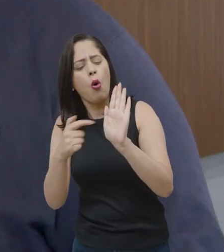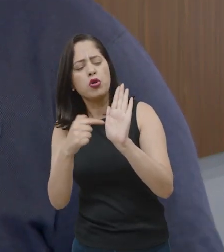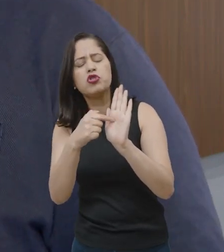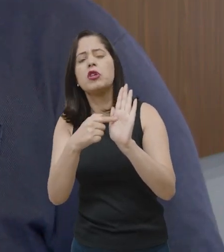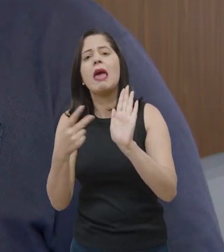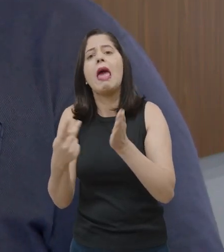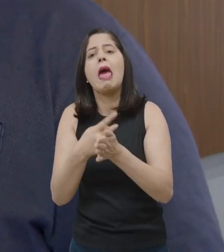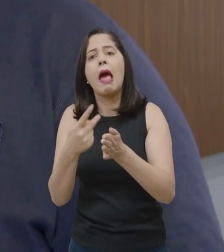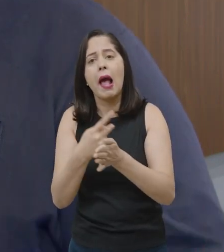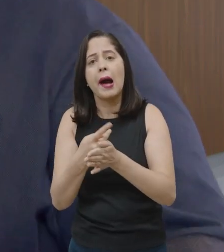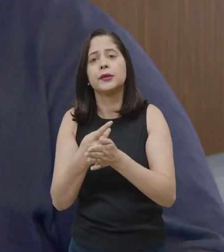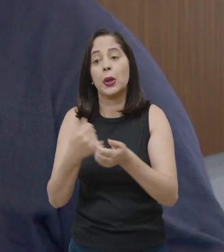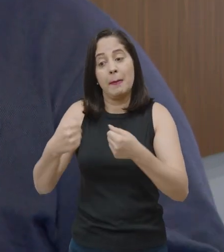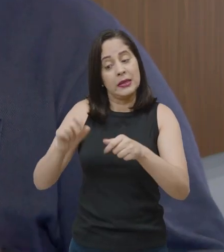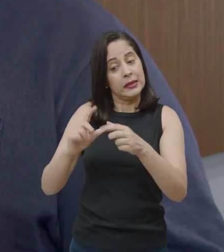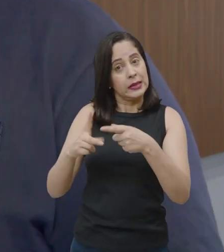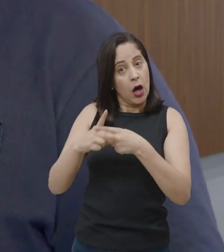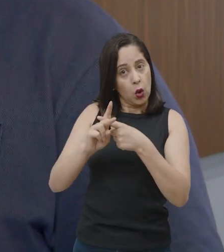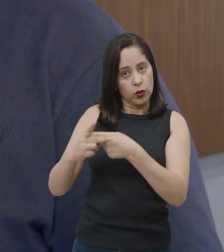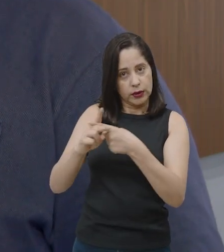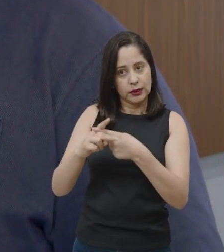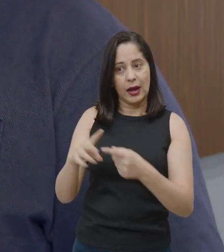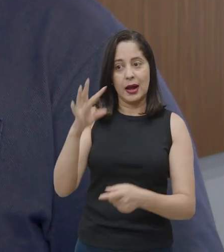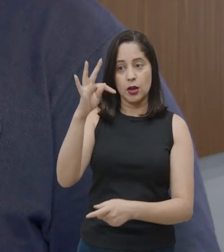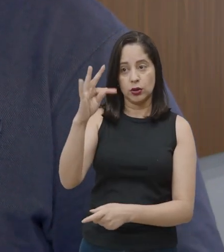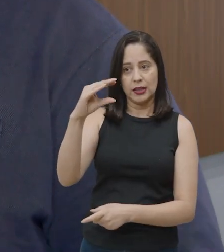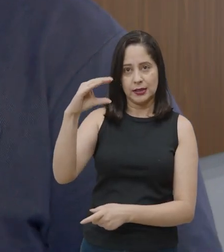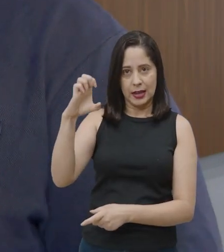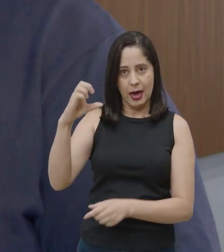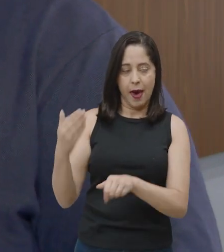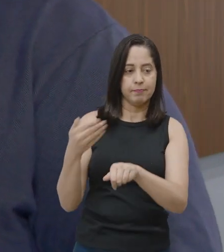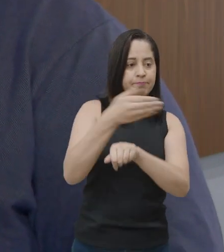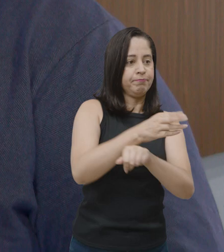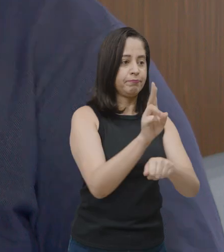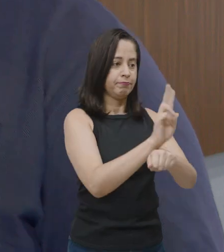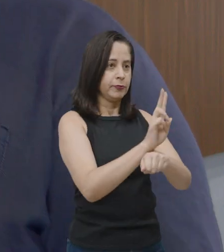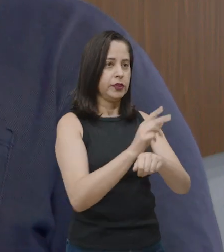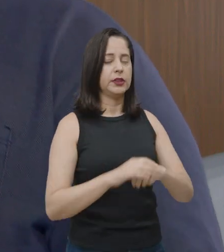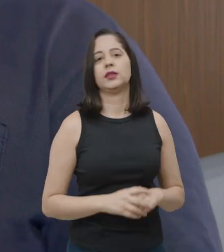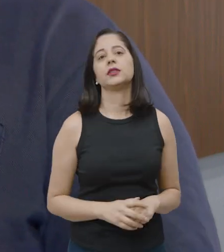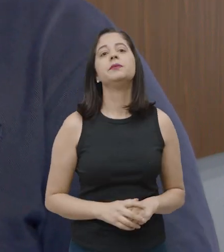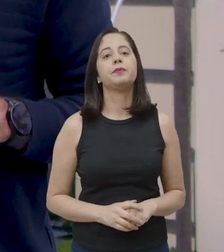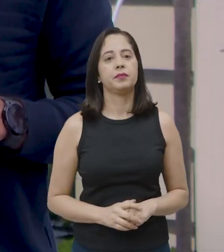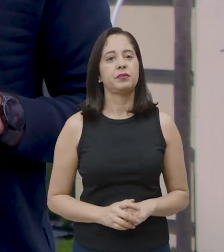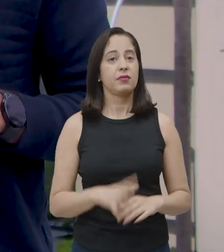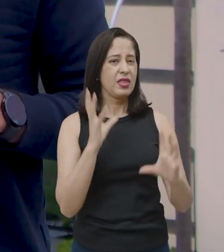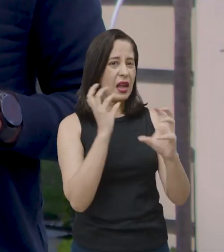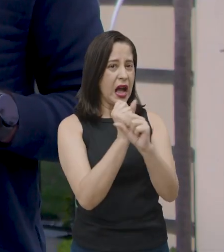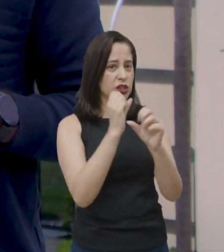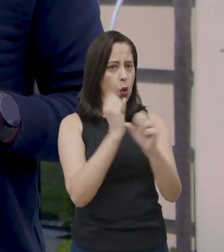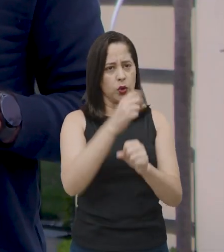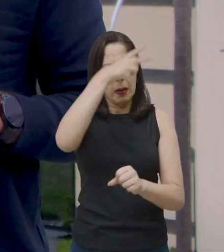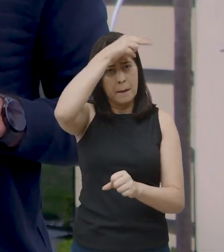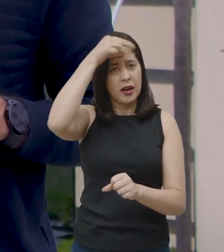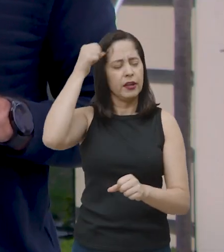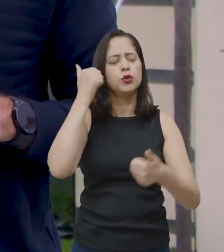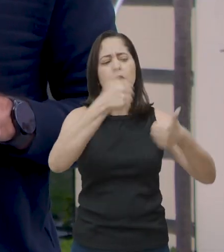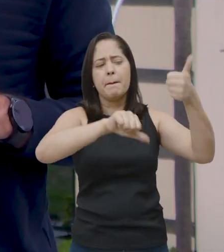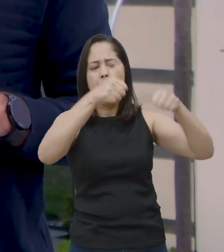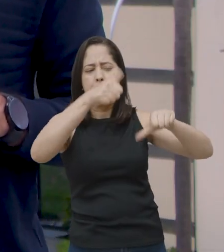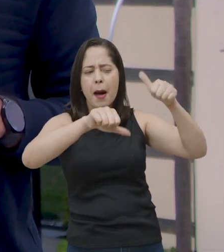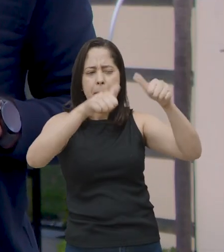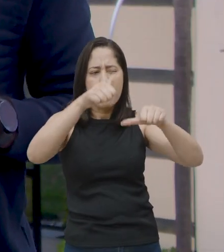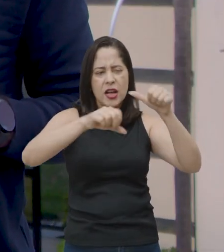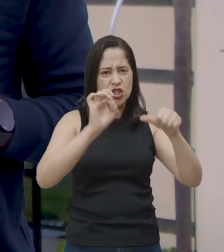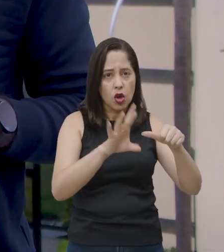aonde foi encontrado os erros e o que precisa ser feito. E aí o Tribunal de Contas vem com a fiscalização deles. E não são só as contas da Prefeitura